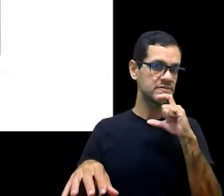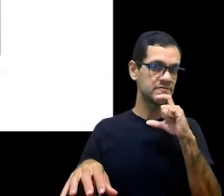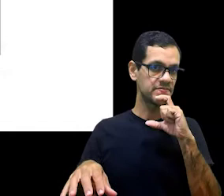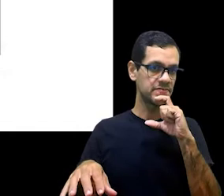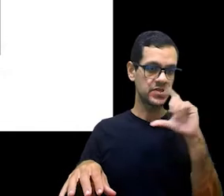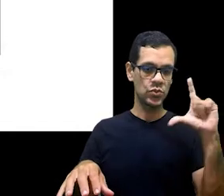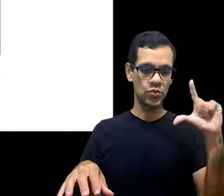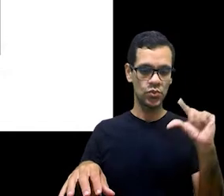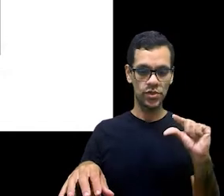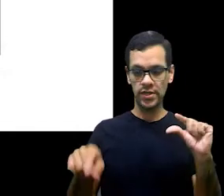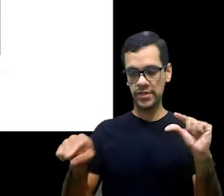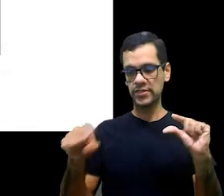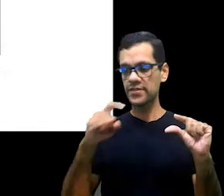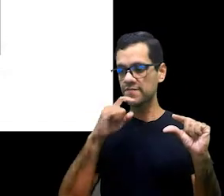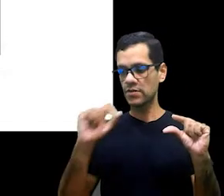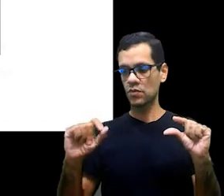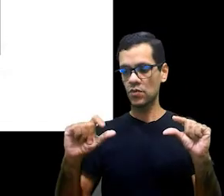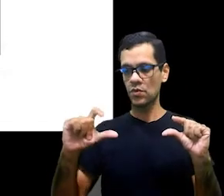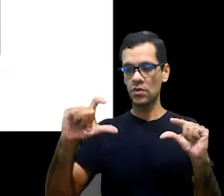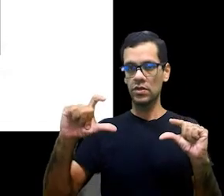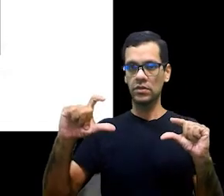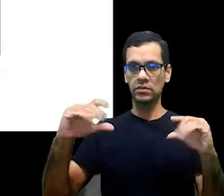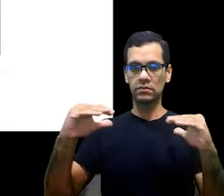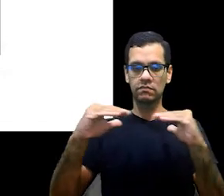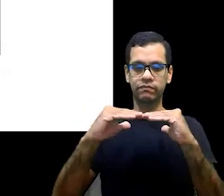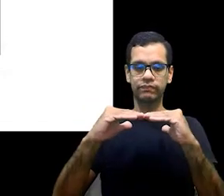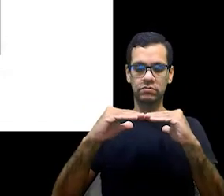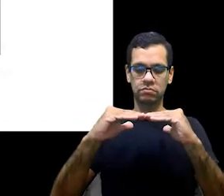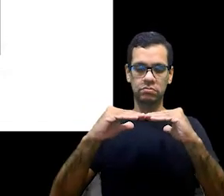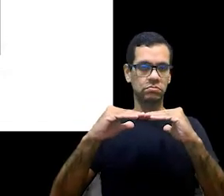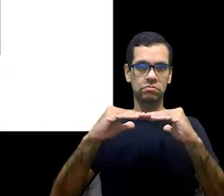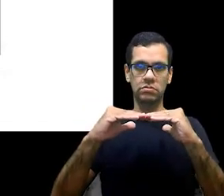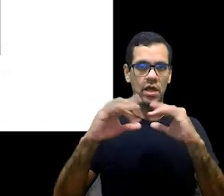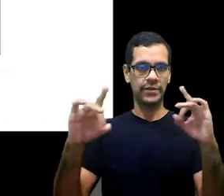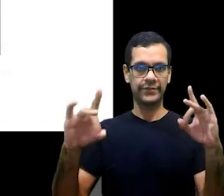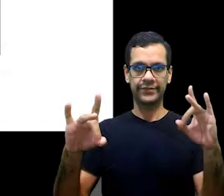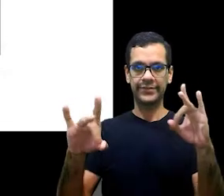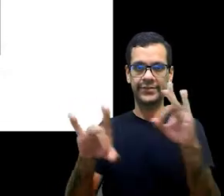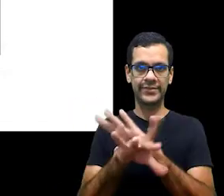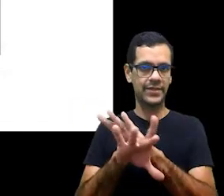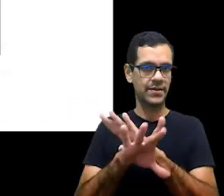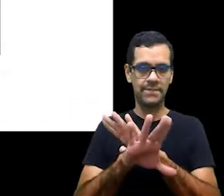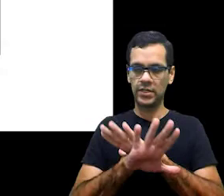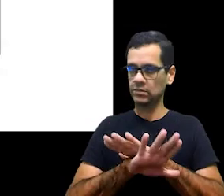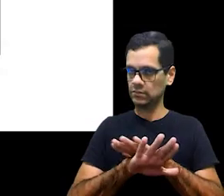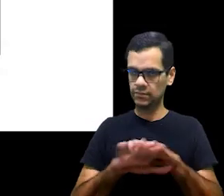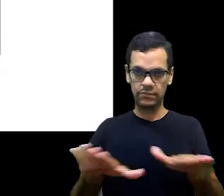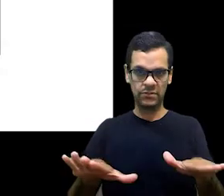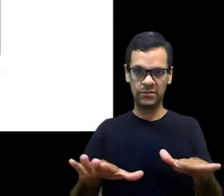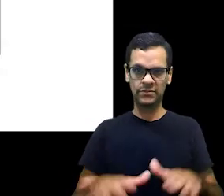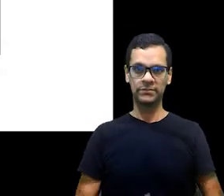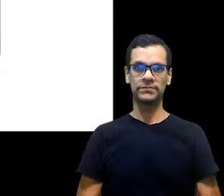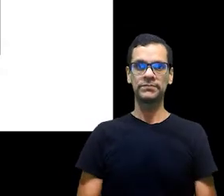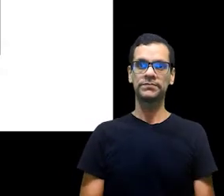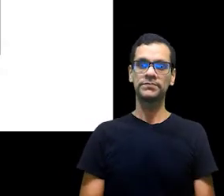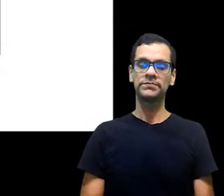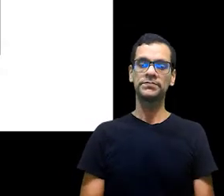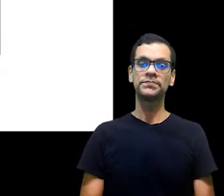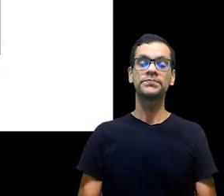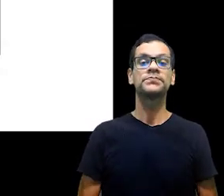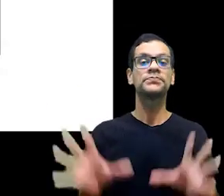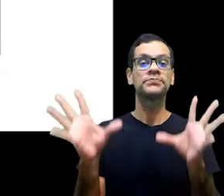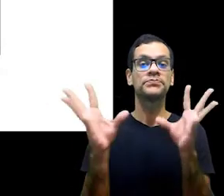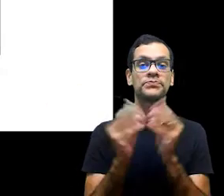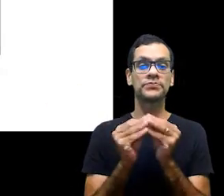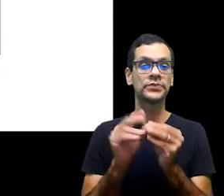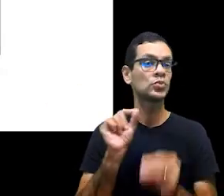absorve esquenta. E esse processo cessa quando eles atingem a mesma temperatura. Então, em